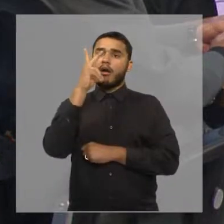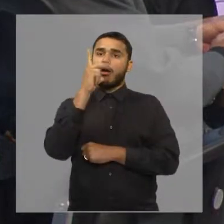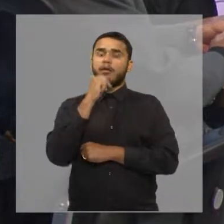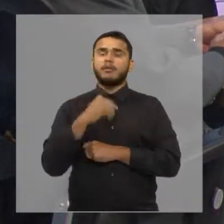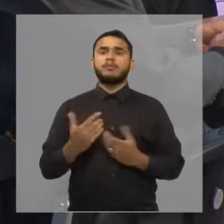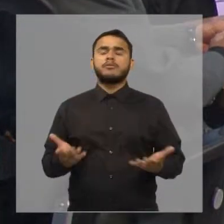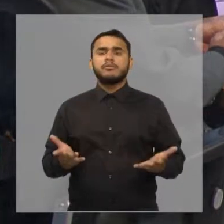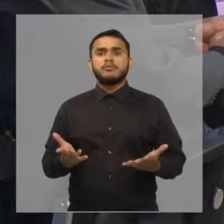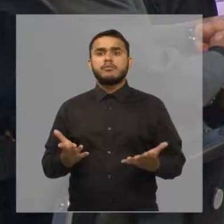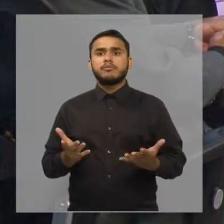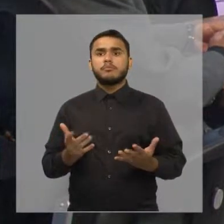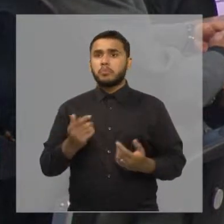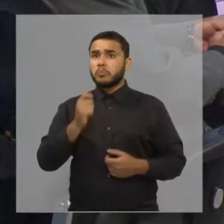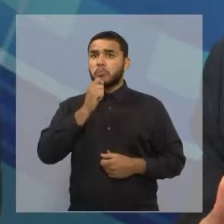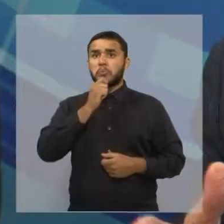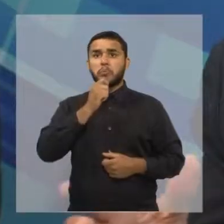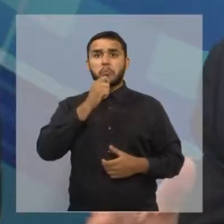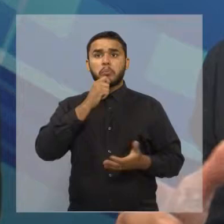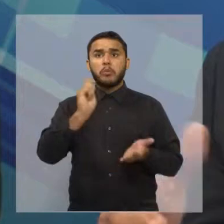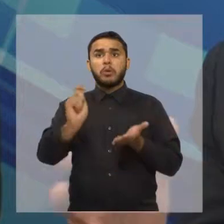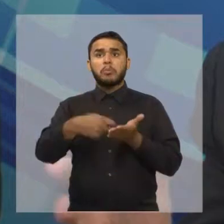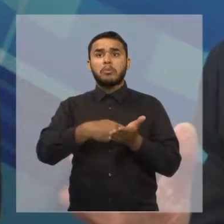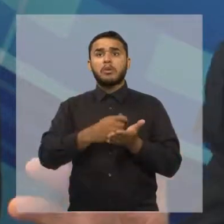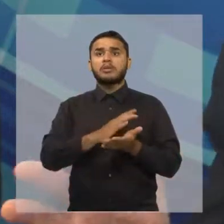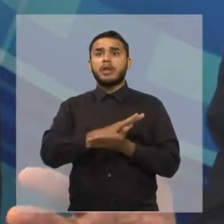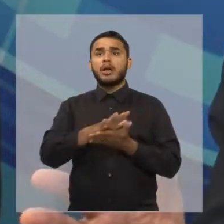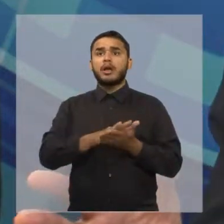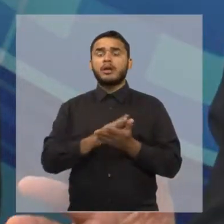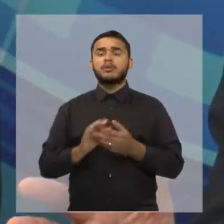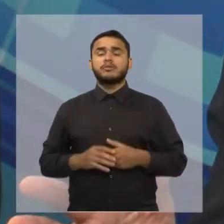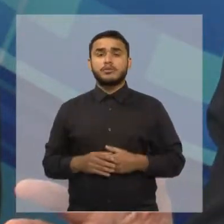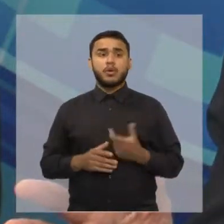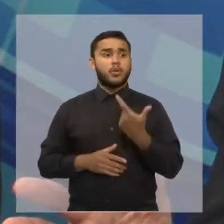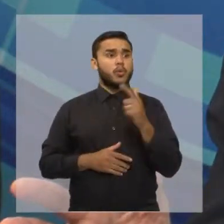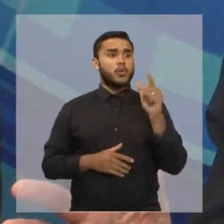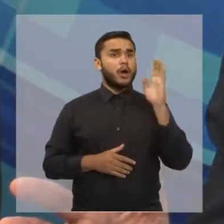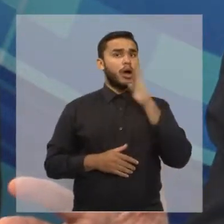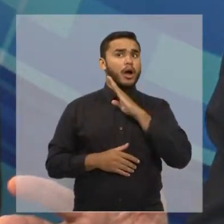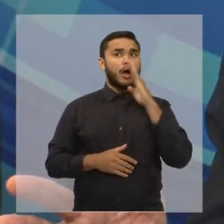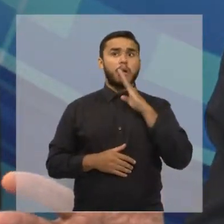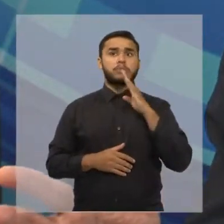E outras coisas, em menos de 24 horas, são resolvidas.